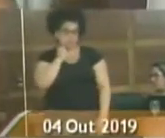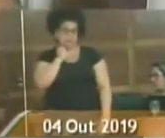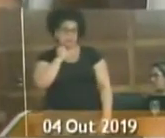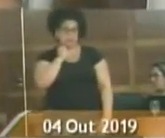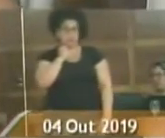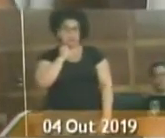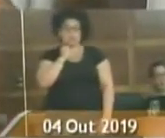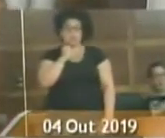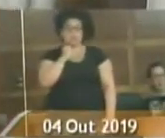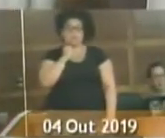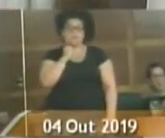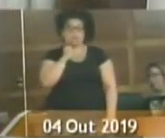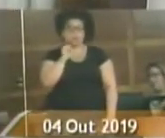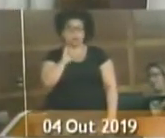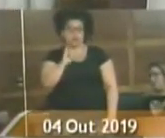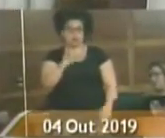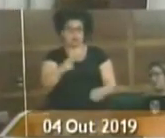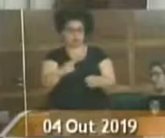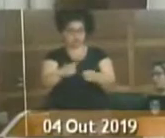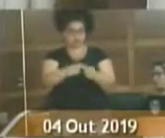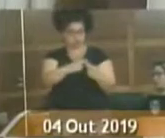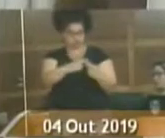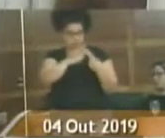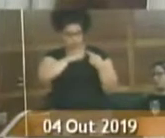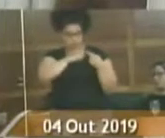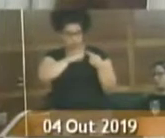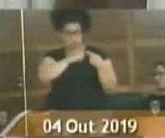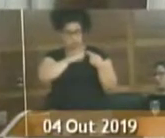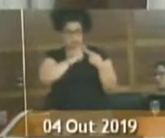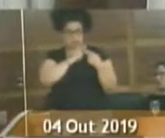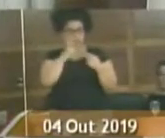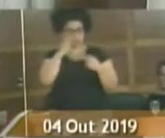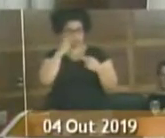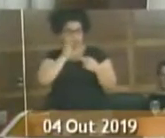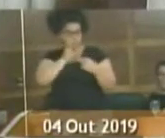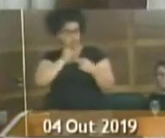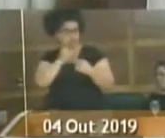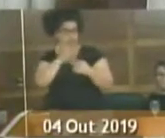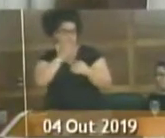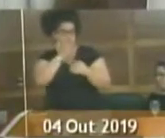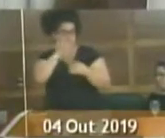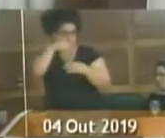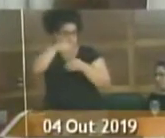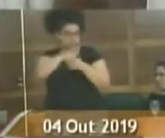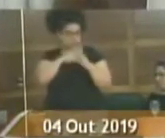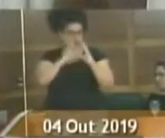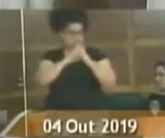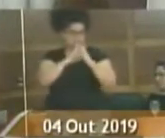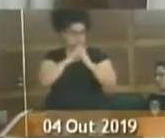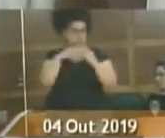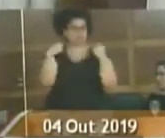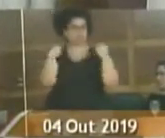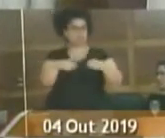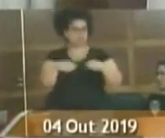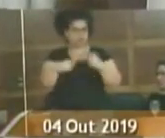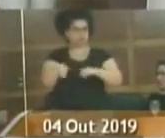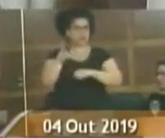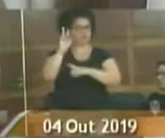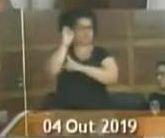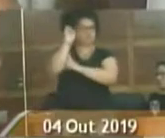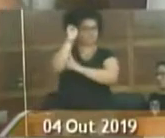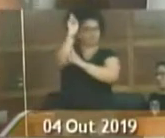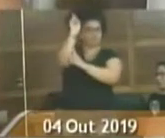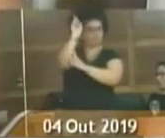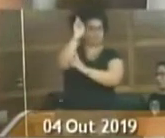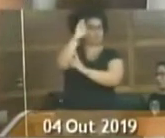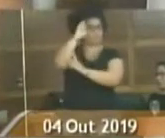a tomada de responsabilidade de se ter uma vida dentro da casa tem que ser com extrema responsabilidade para